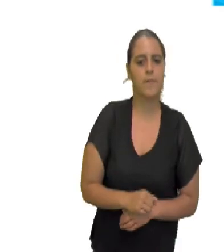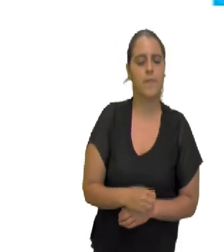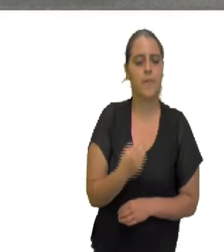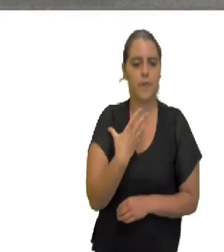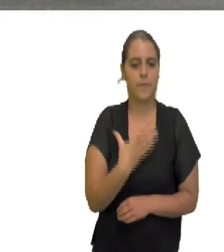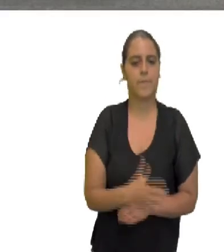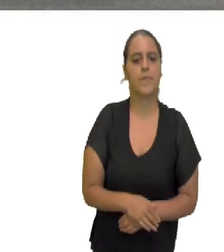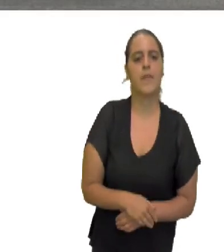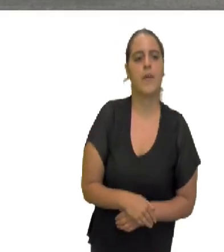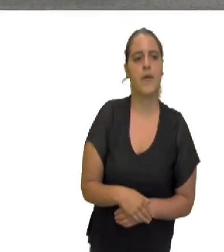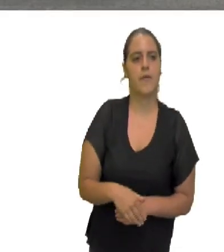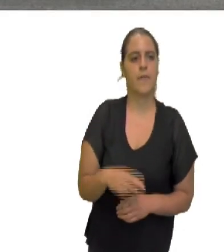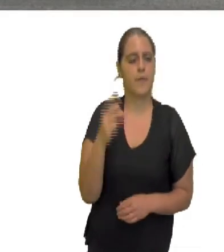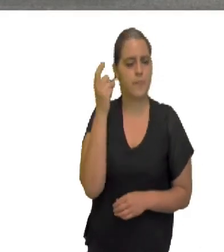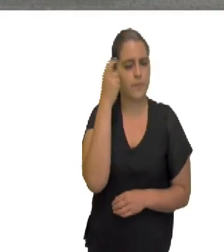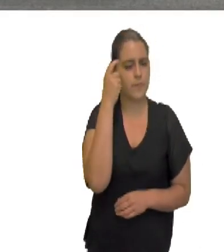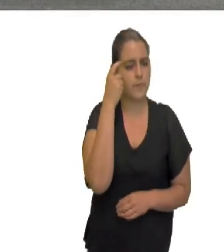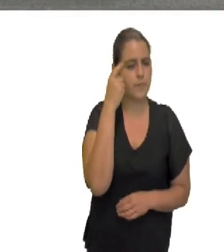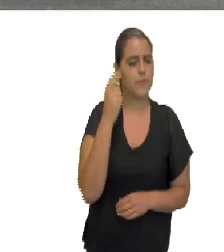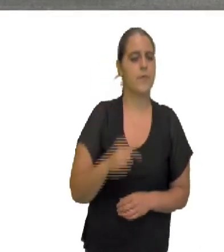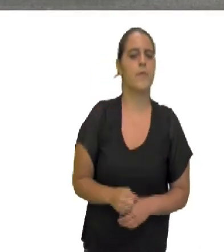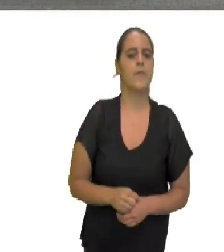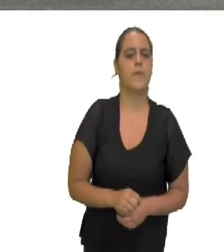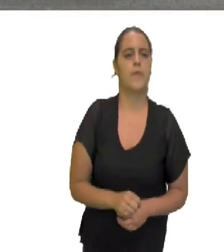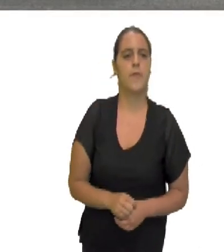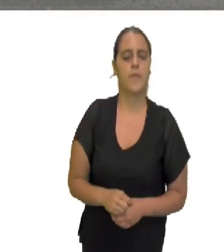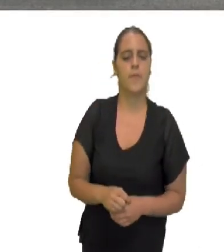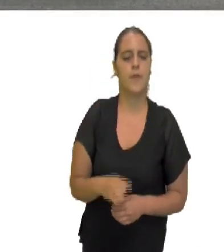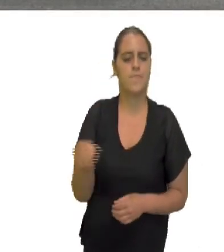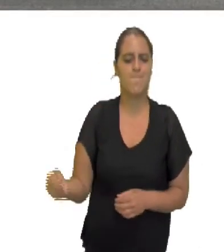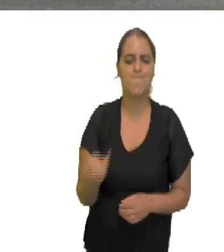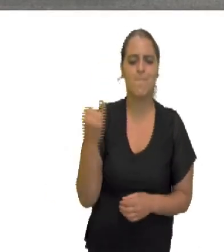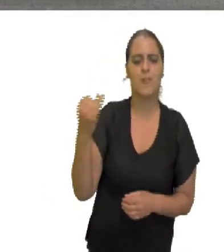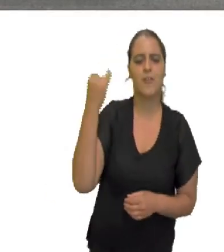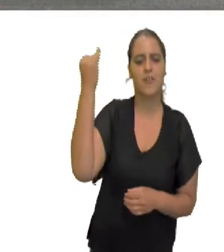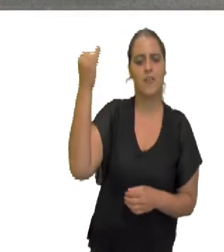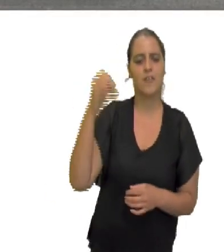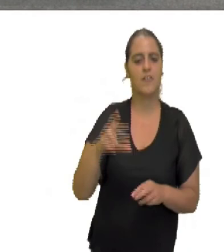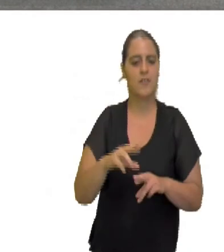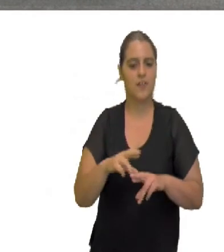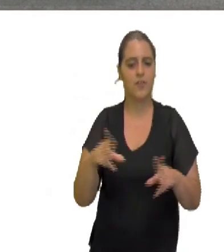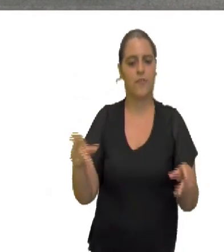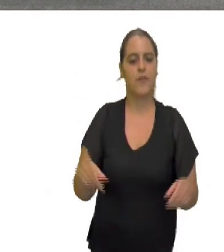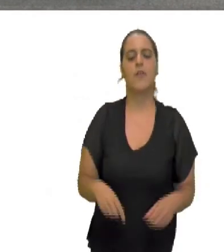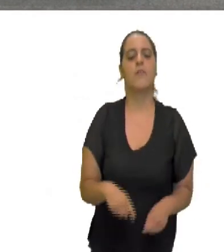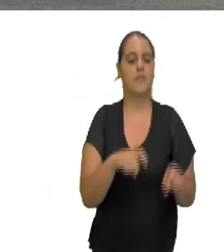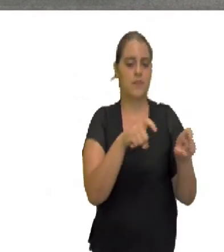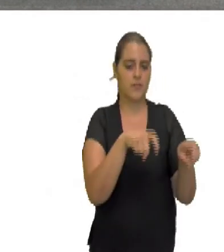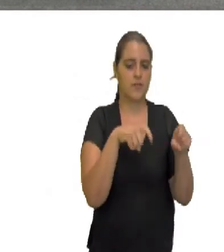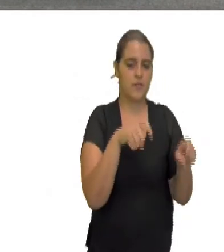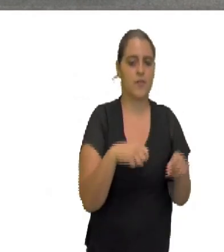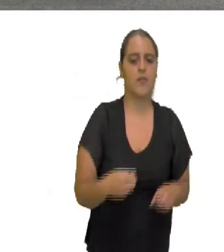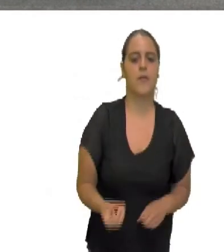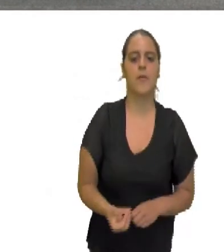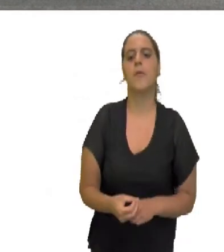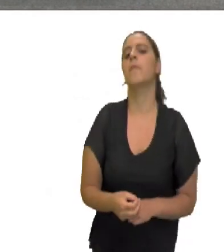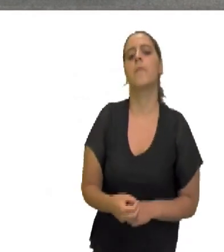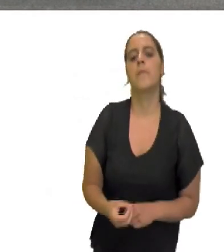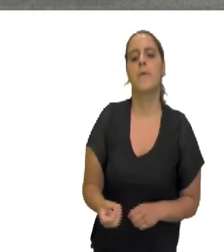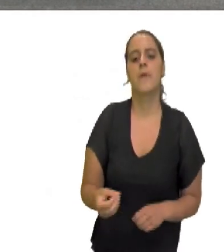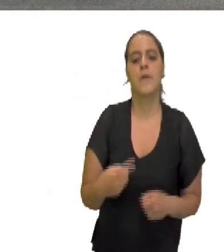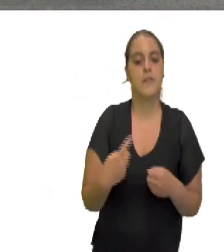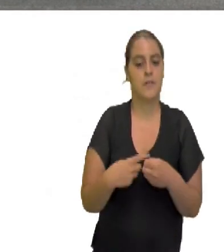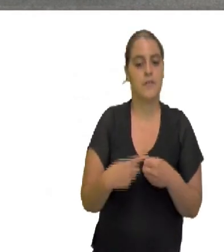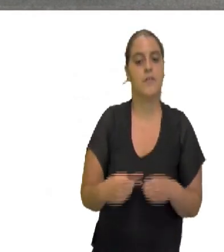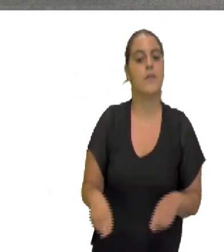Pois é, vamos memorizar essa importância do campo para nós. E o